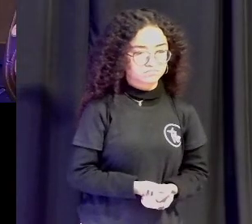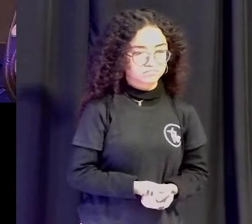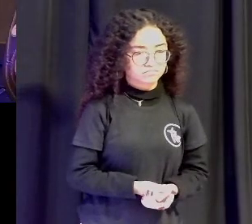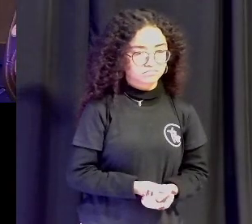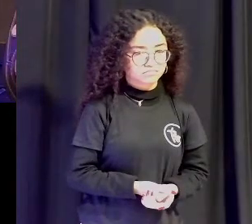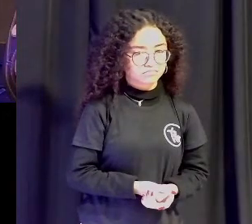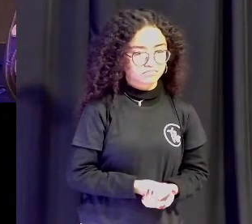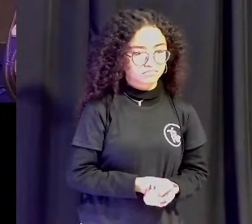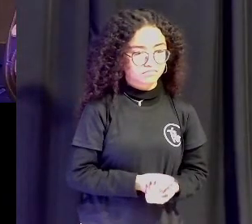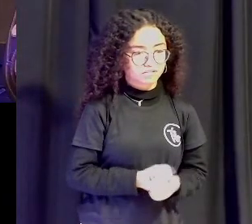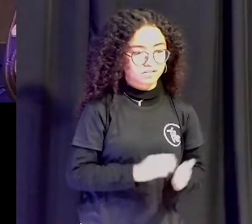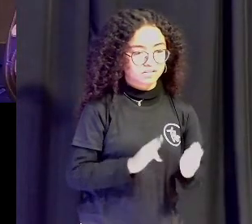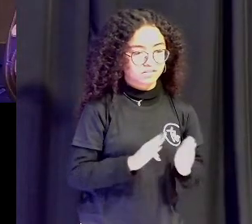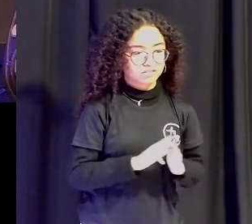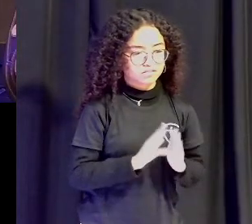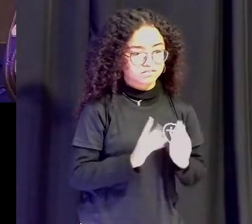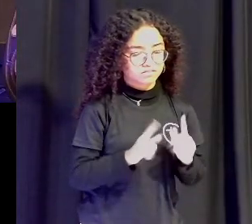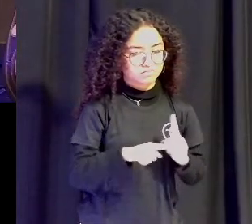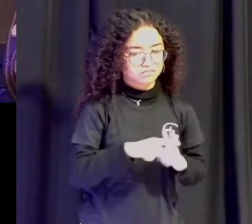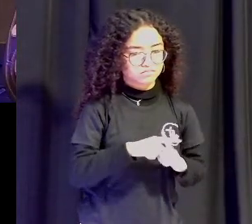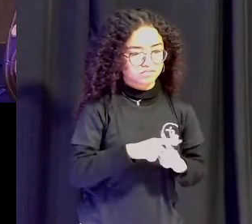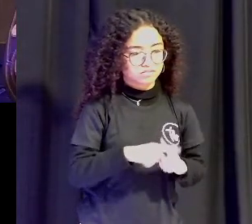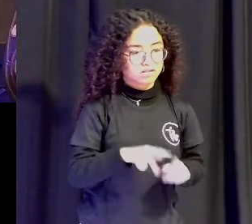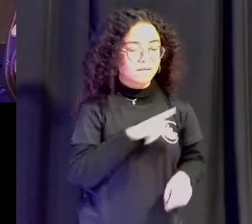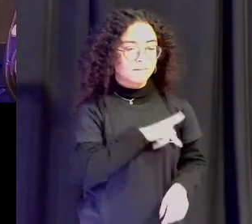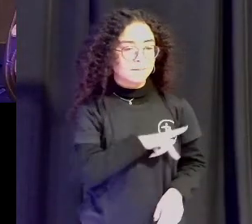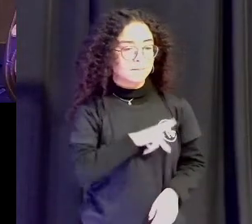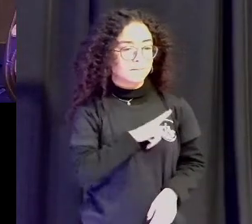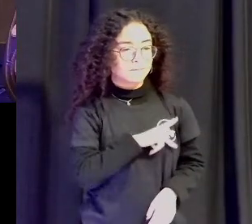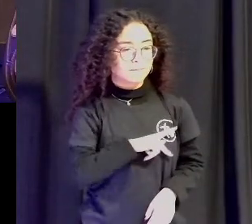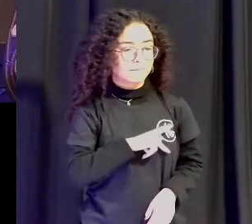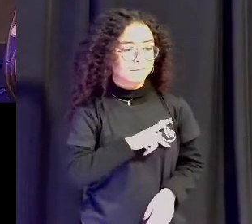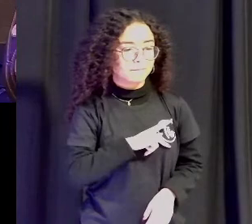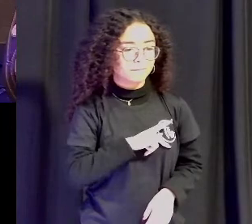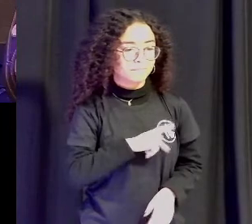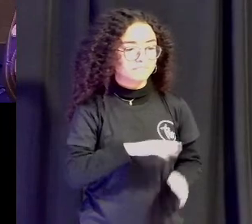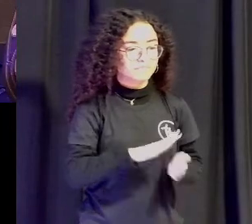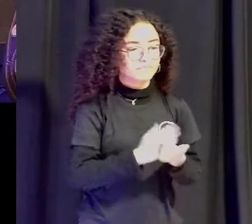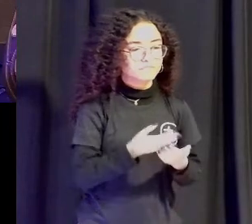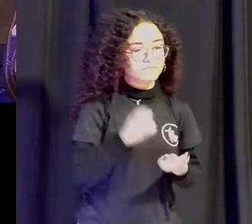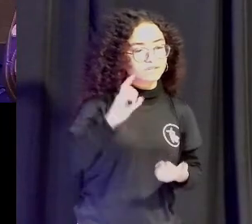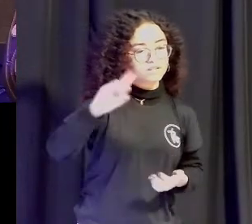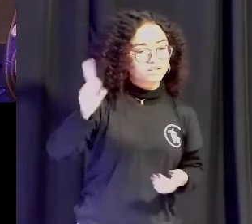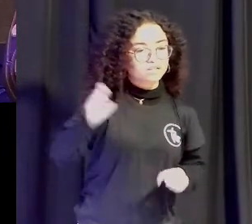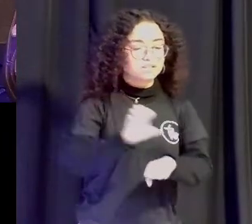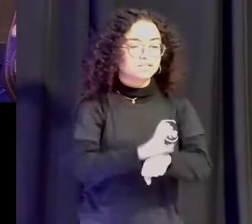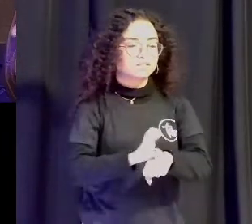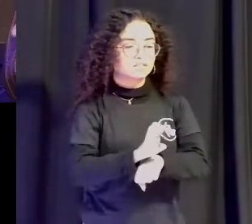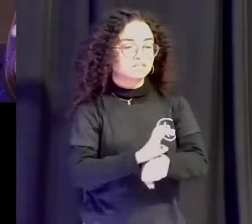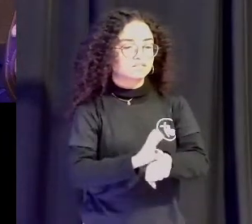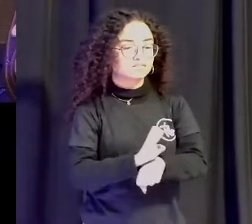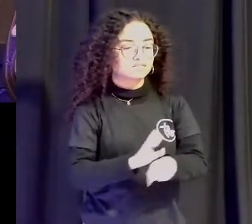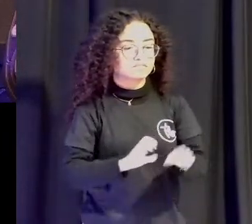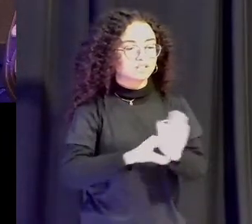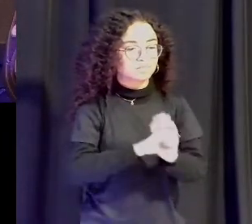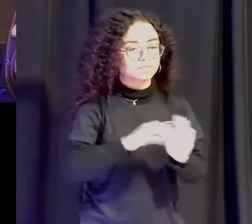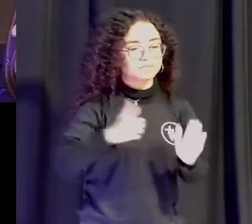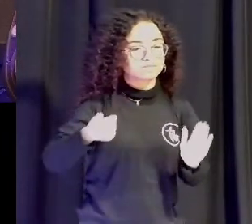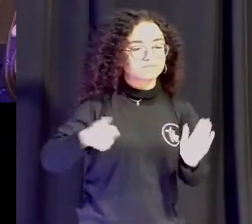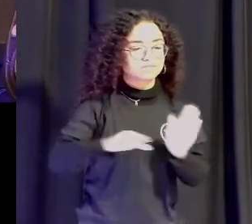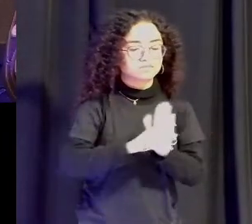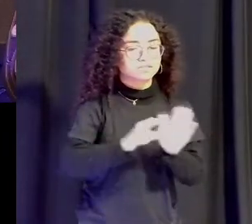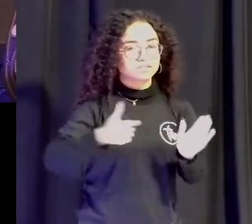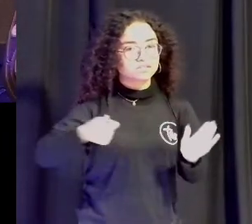à sua igreja. Paulo vai dizer aos Efésios, no capítulo 2, verso 20: edificados sobre